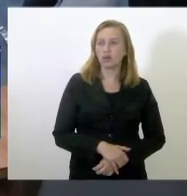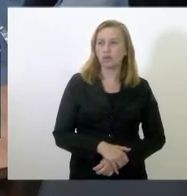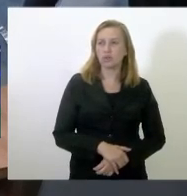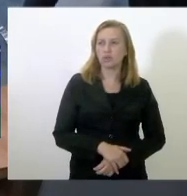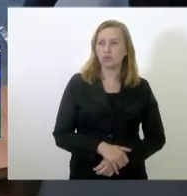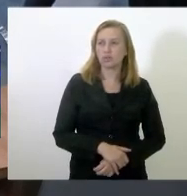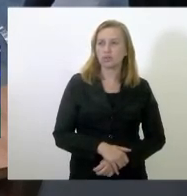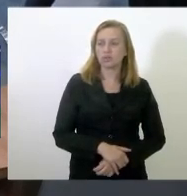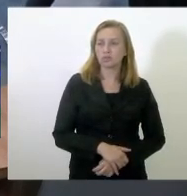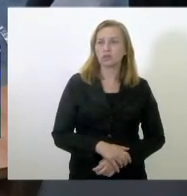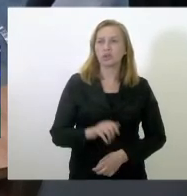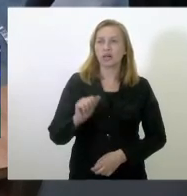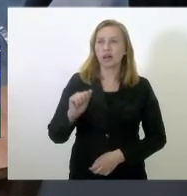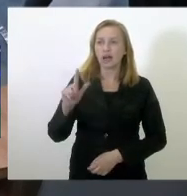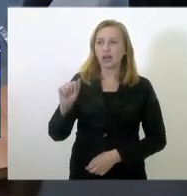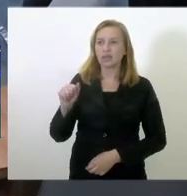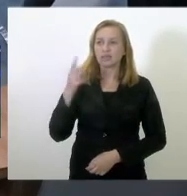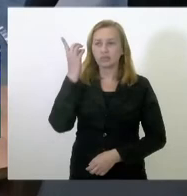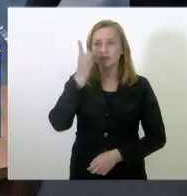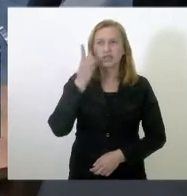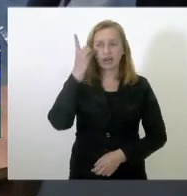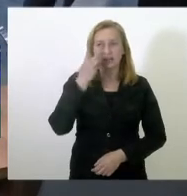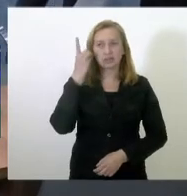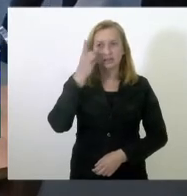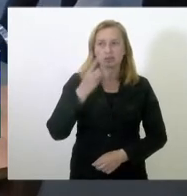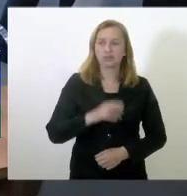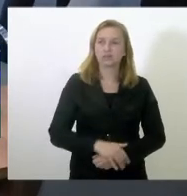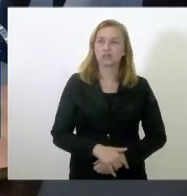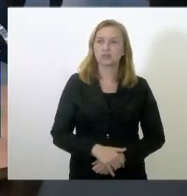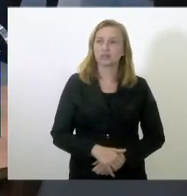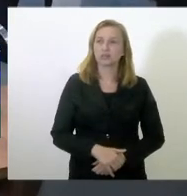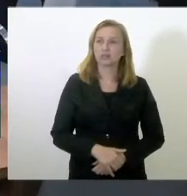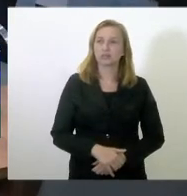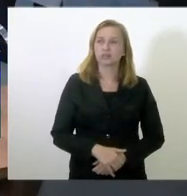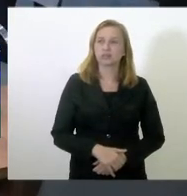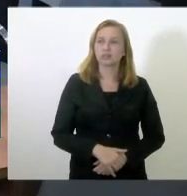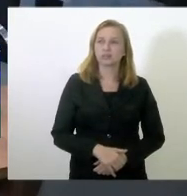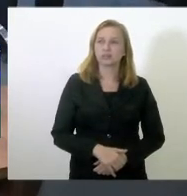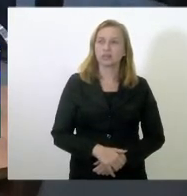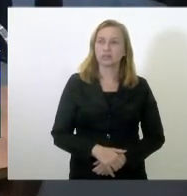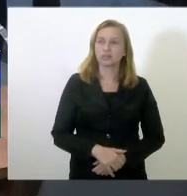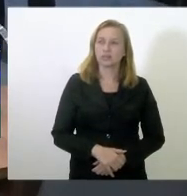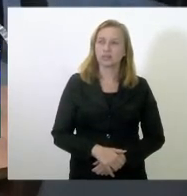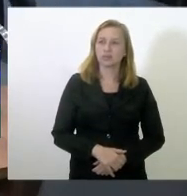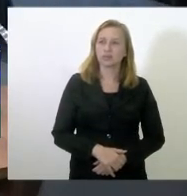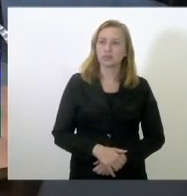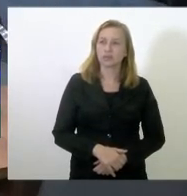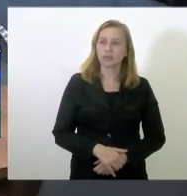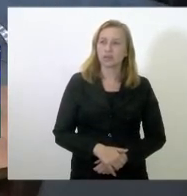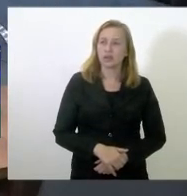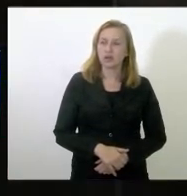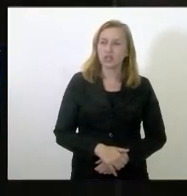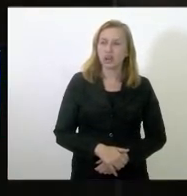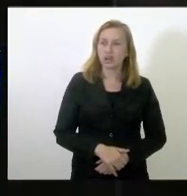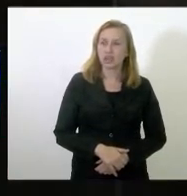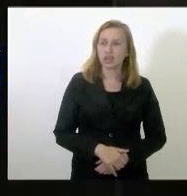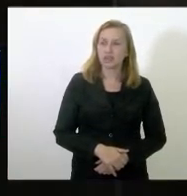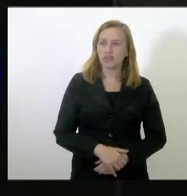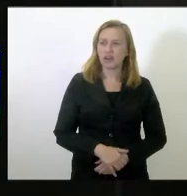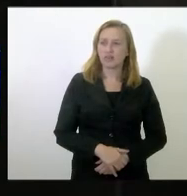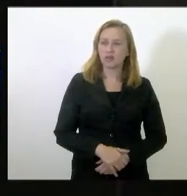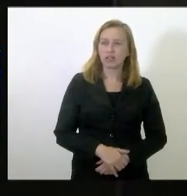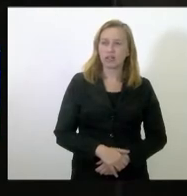Estou chamando a deputada Alana. Seu som... Isso, obrigada, fechou. Deputada Alana. Boa